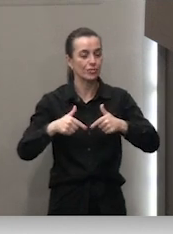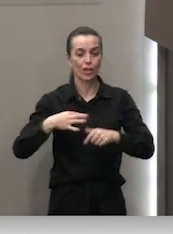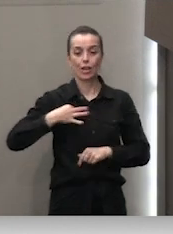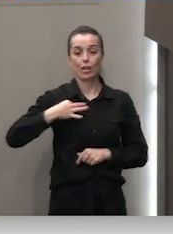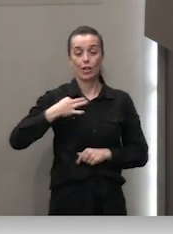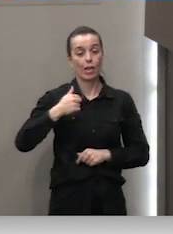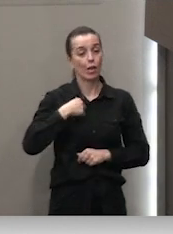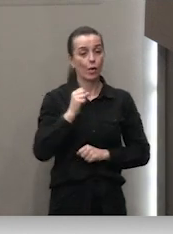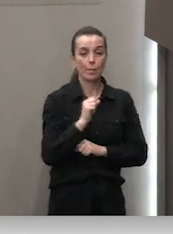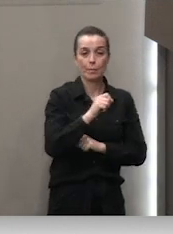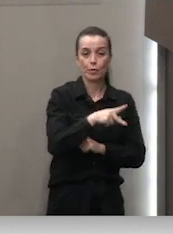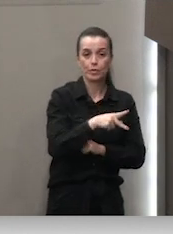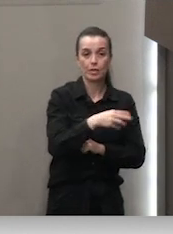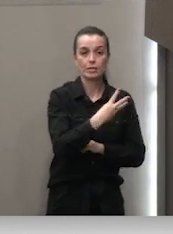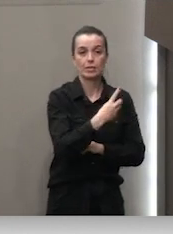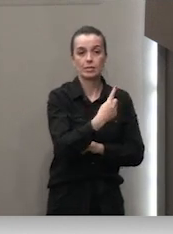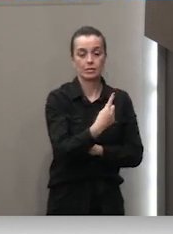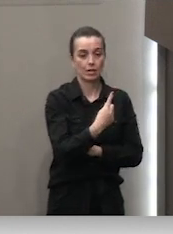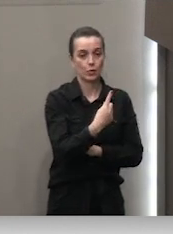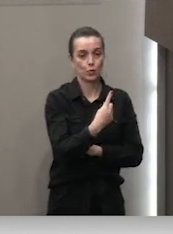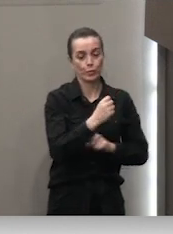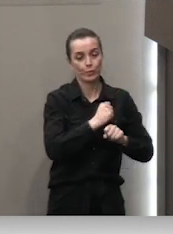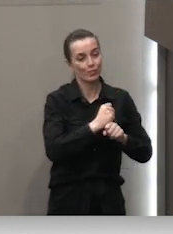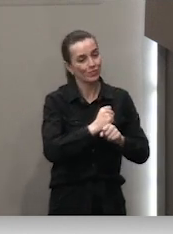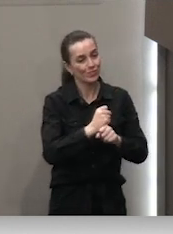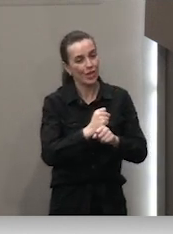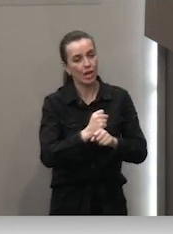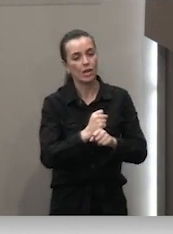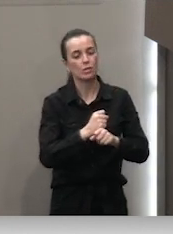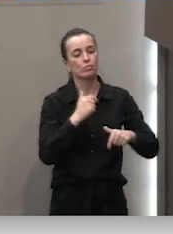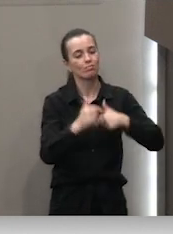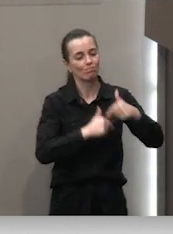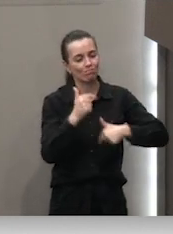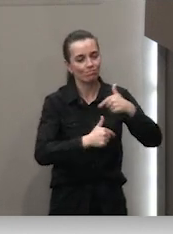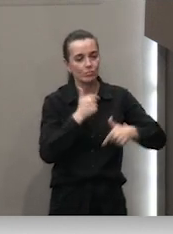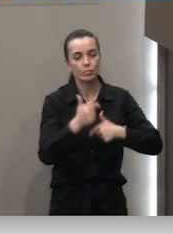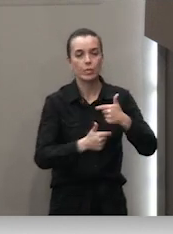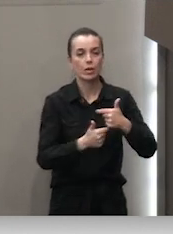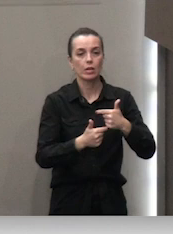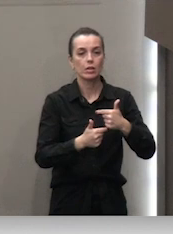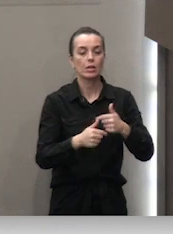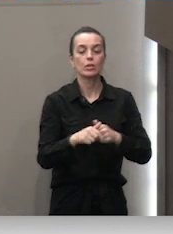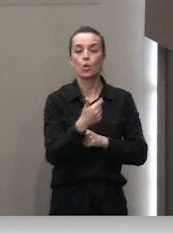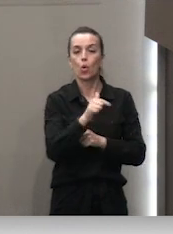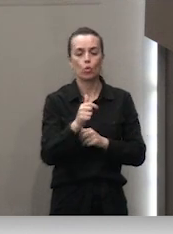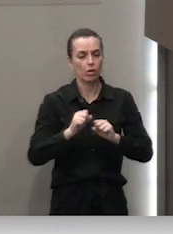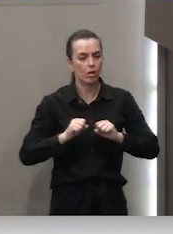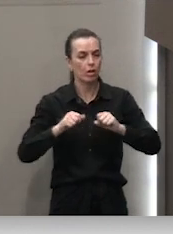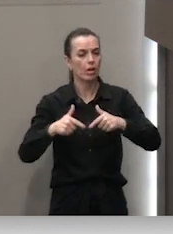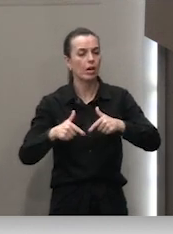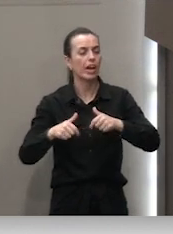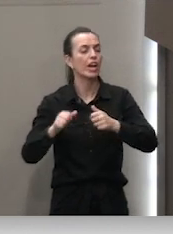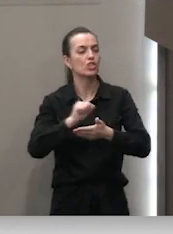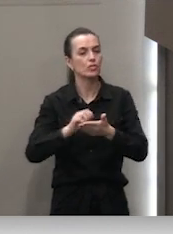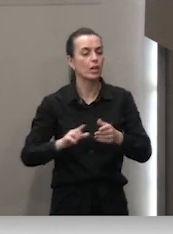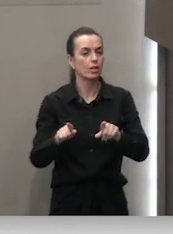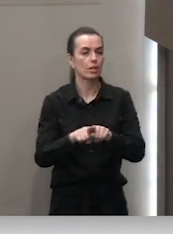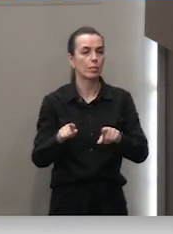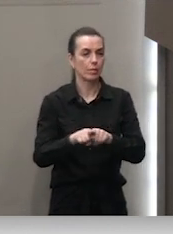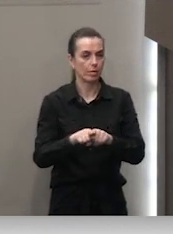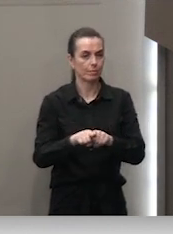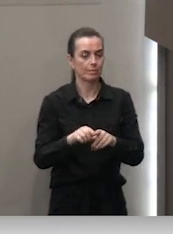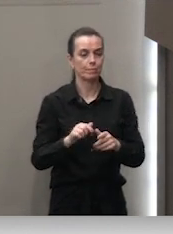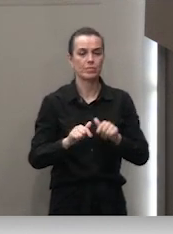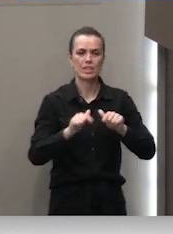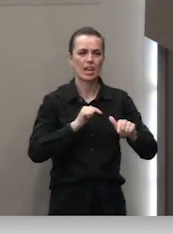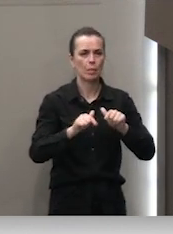aposentei na Brigada com 31 anos de efetivo serviço, fazendo serviço paralelo, mas trabalhando na rua. Nunca ninguém